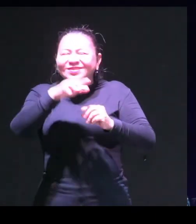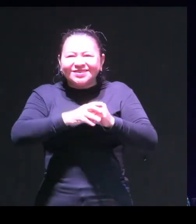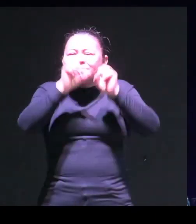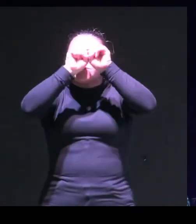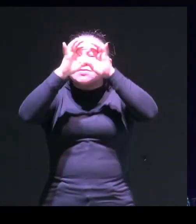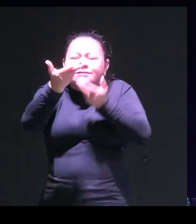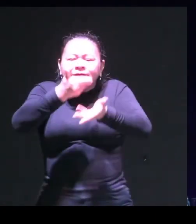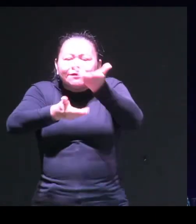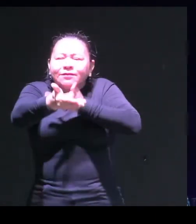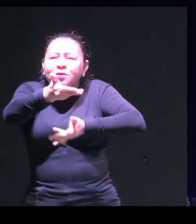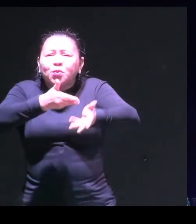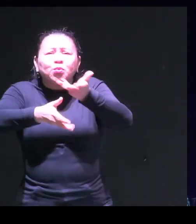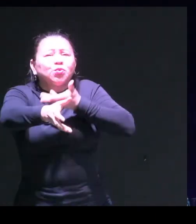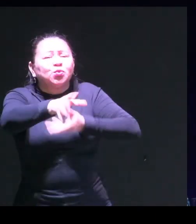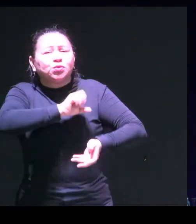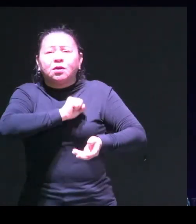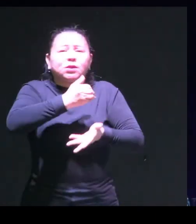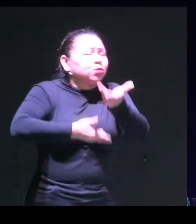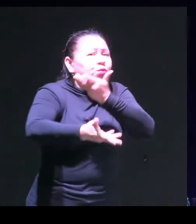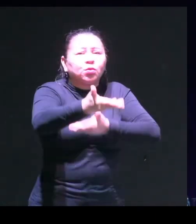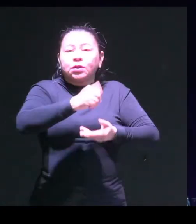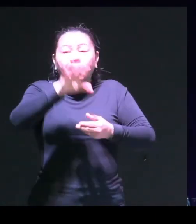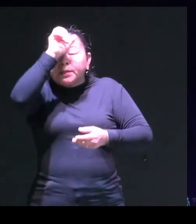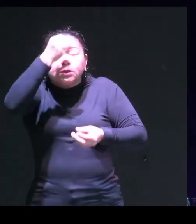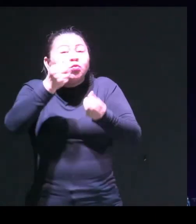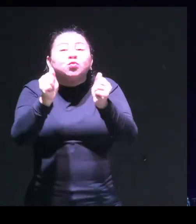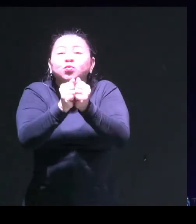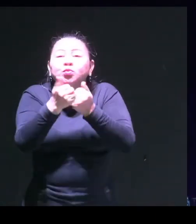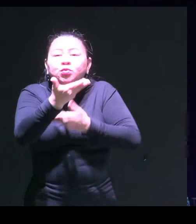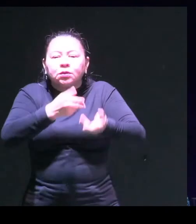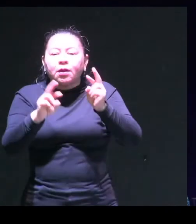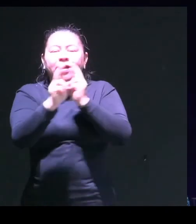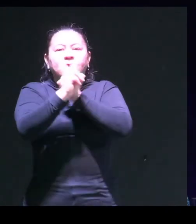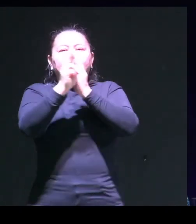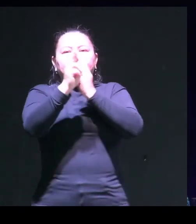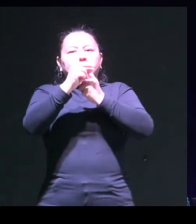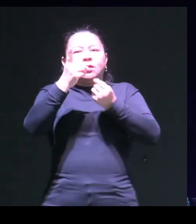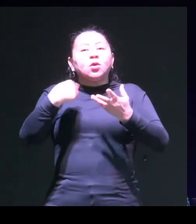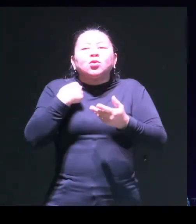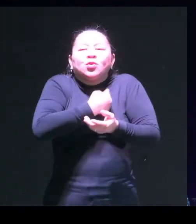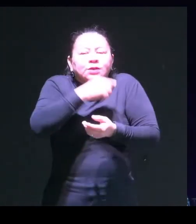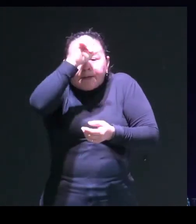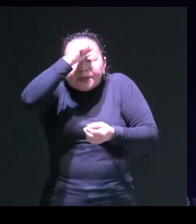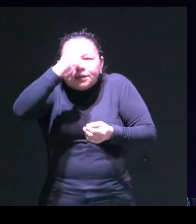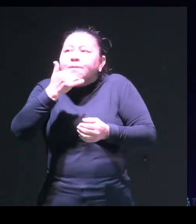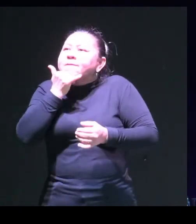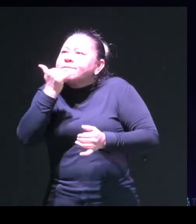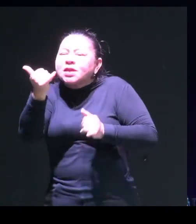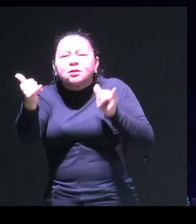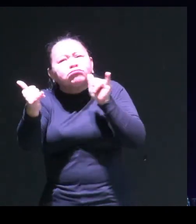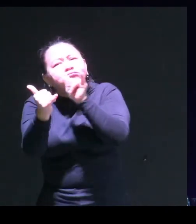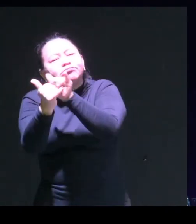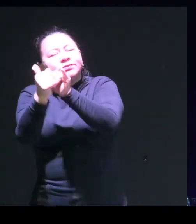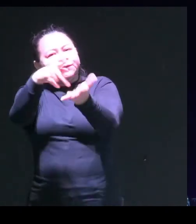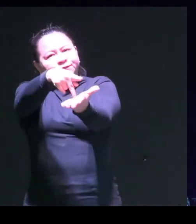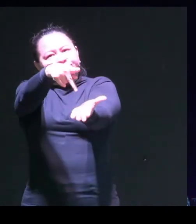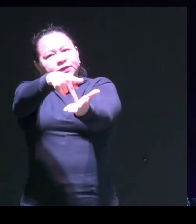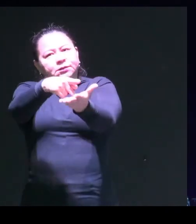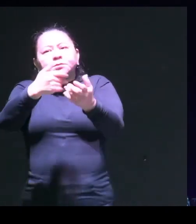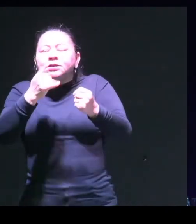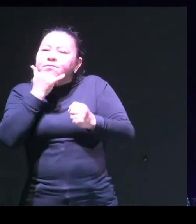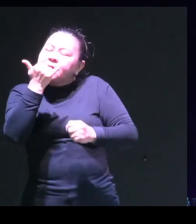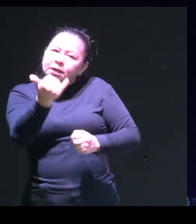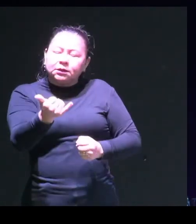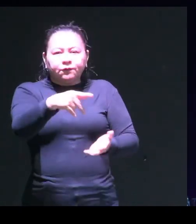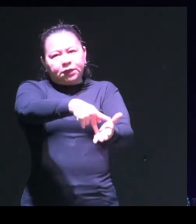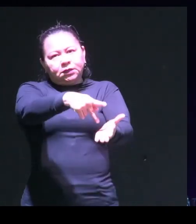no tratar de uns para com os outros. Quando nós nos relacionamos, a gente aprende a perdoar. A gente tem que pedir